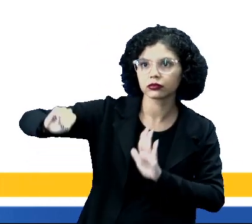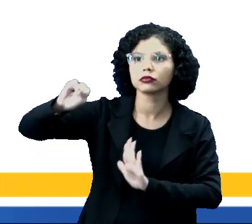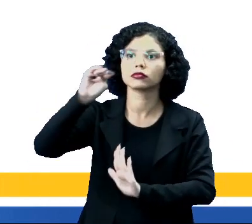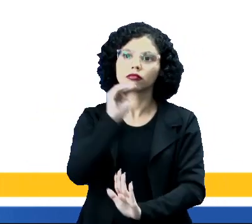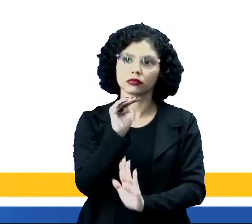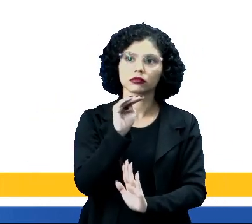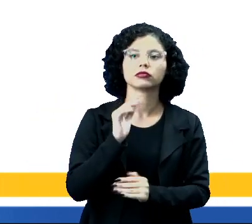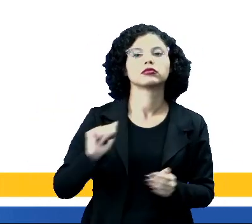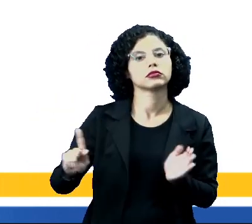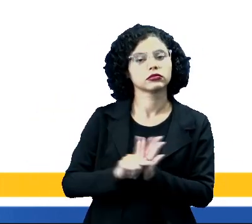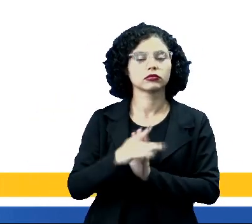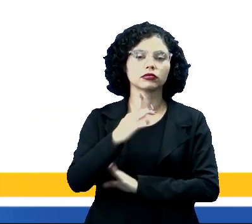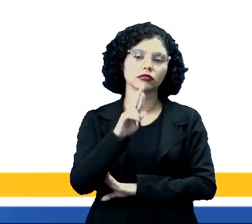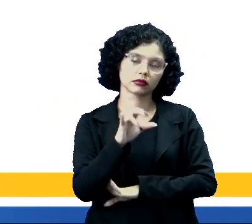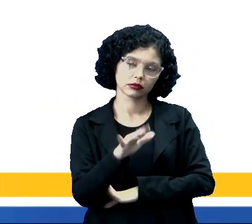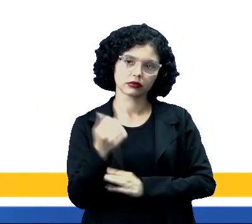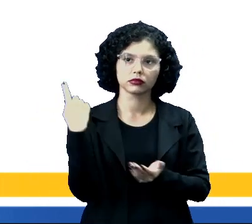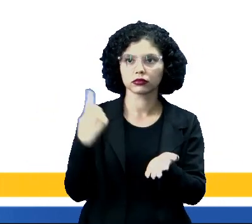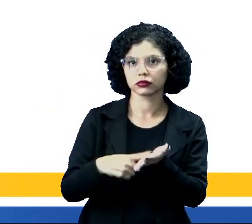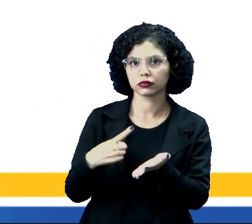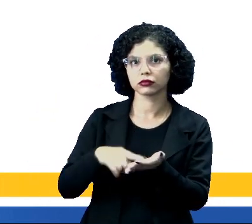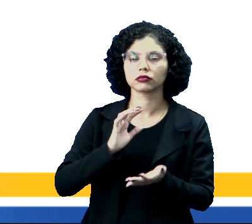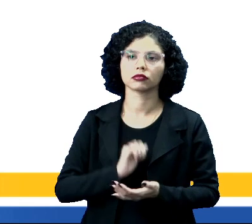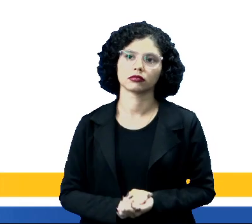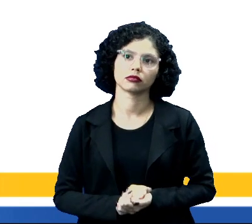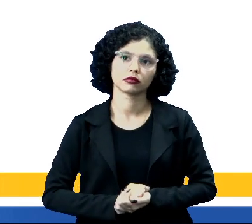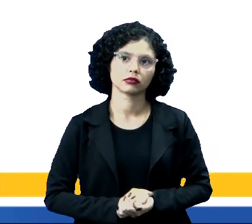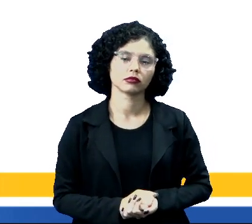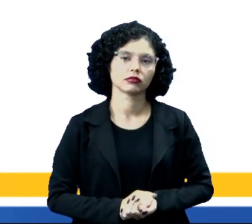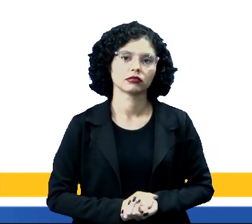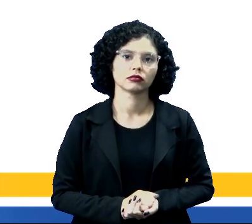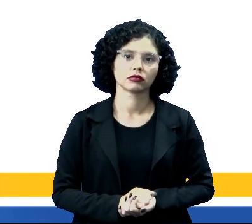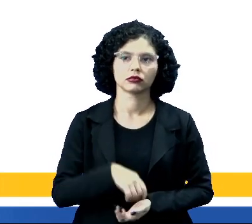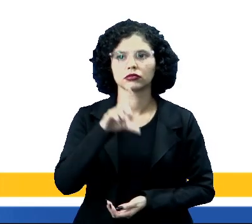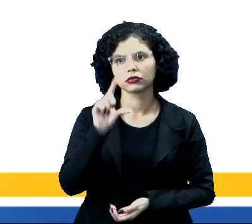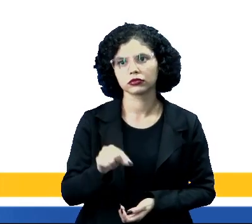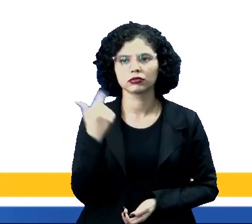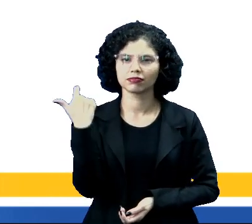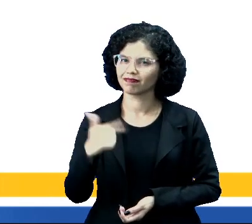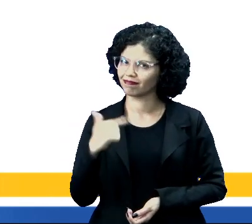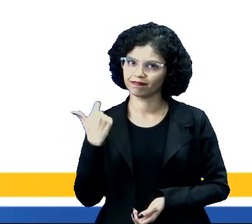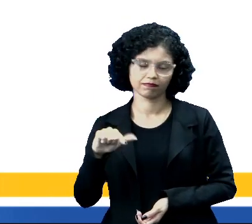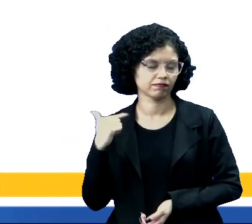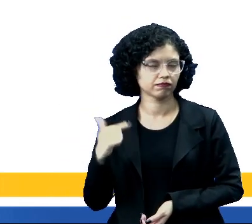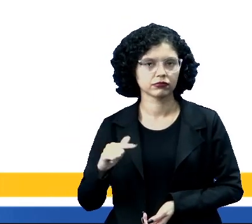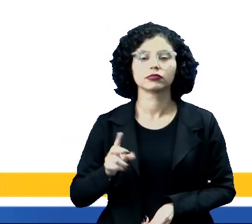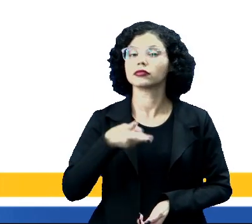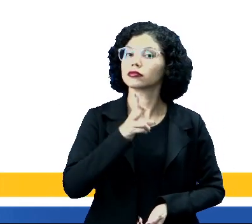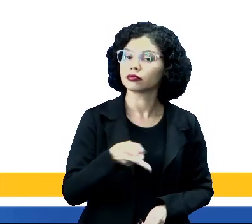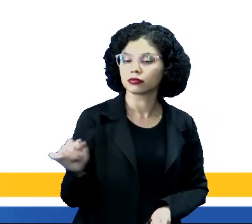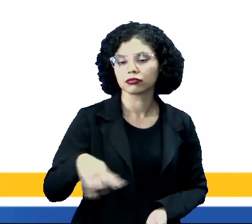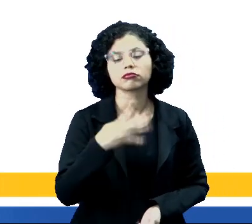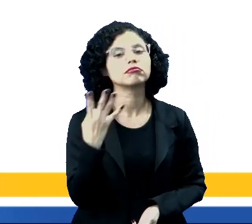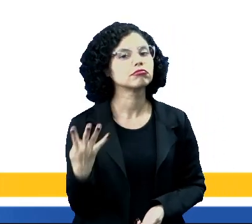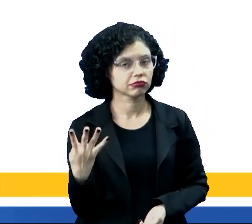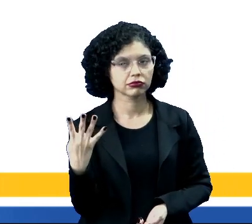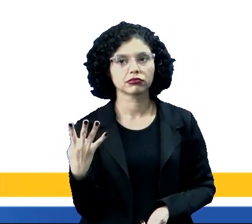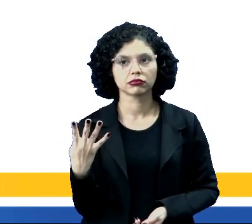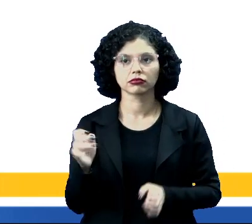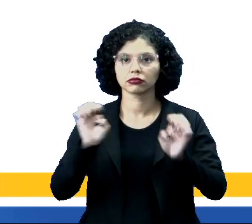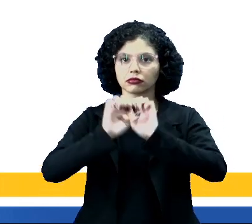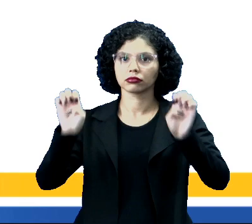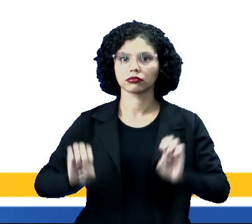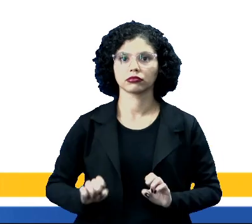à célula procarionte, que é considerada uma célula inferior, porque ela não vai ter a mesma quantidade